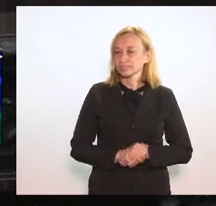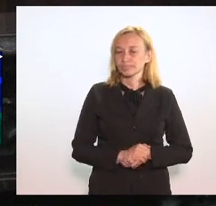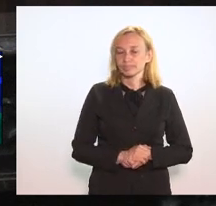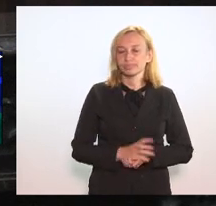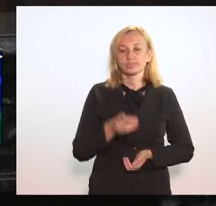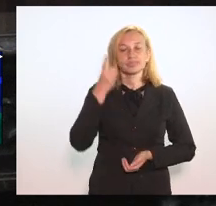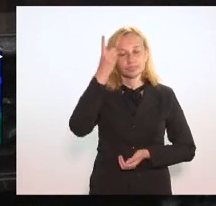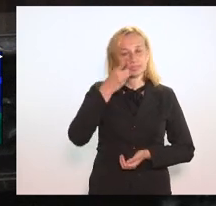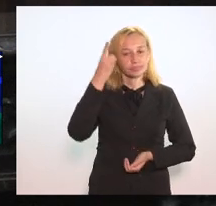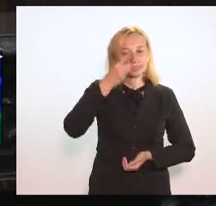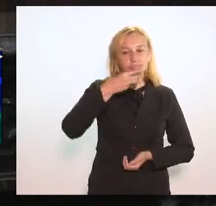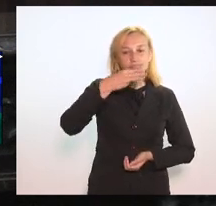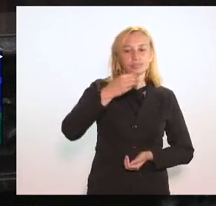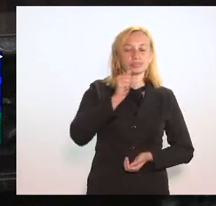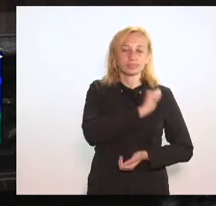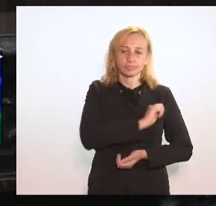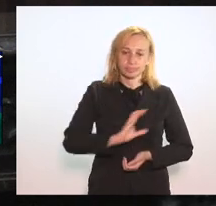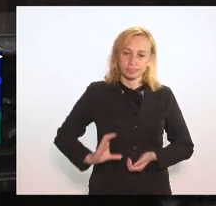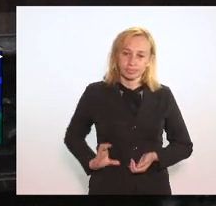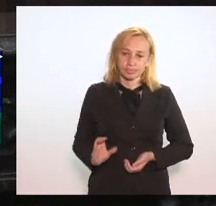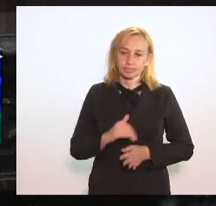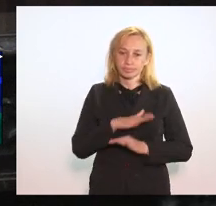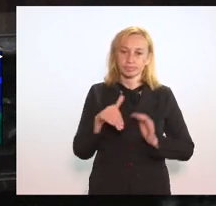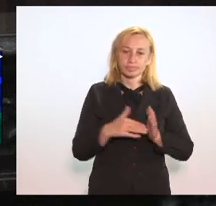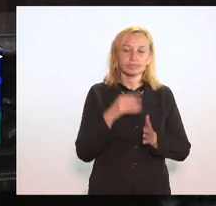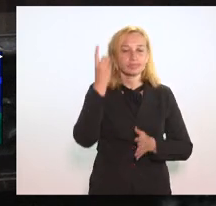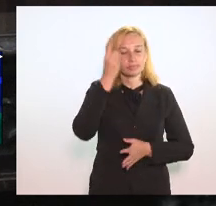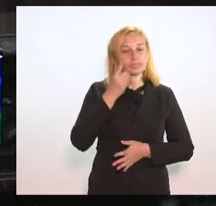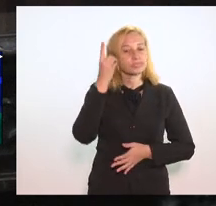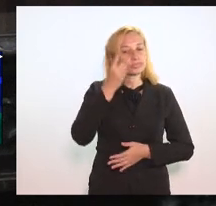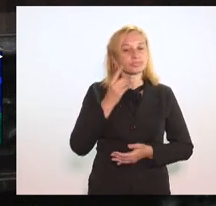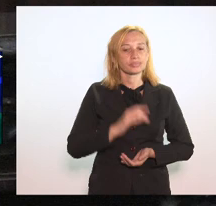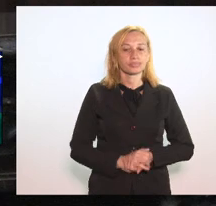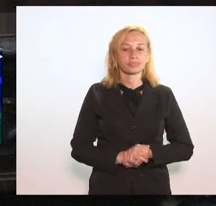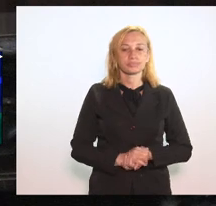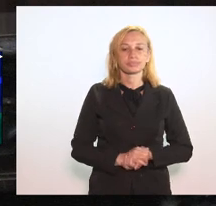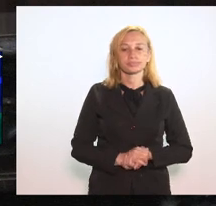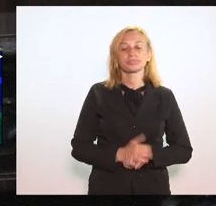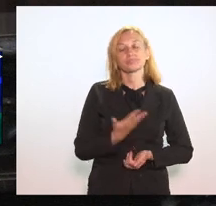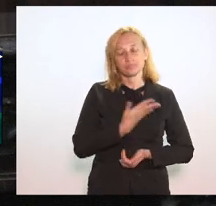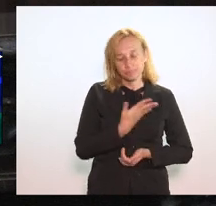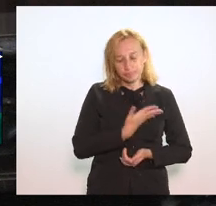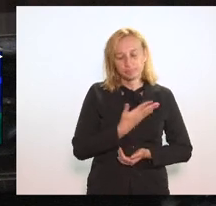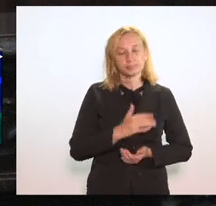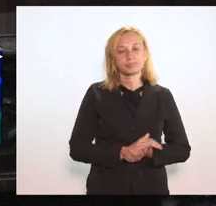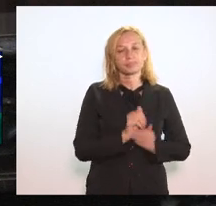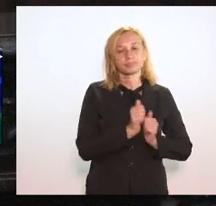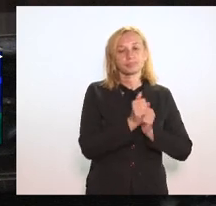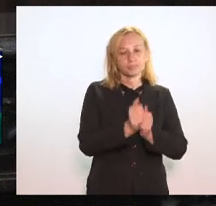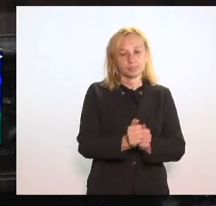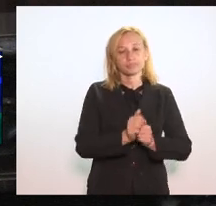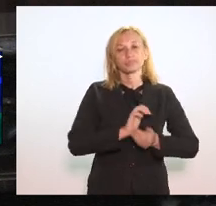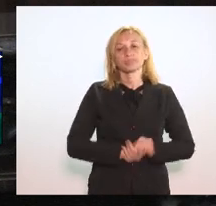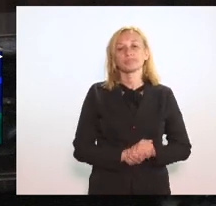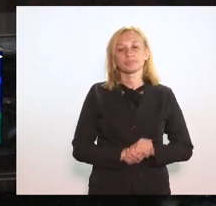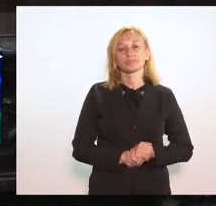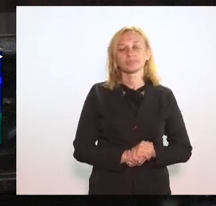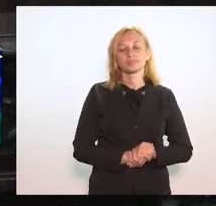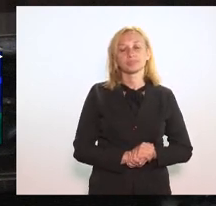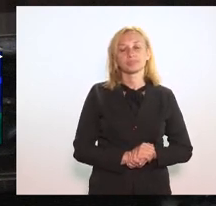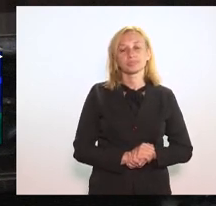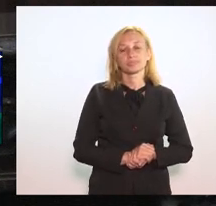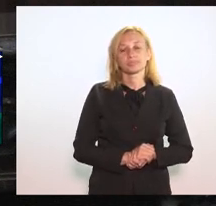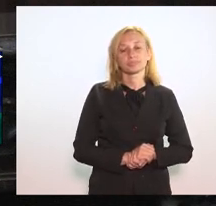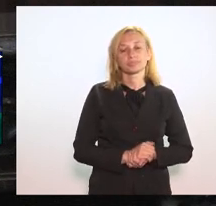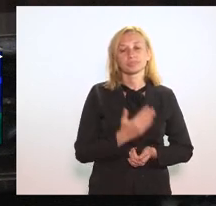Deputado André Ceciliano senhoras e senhores deputados assim deputados caros colegas nos acompanham mais uma